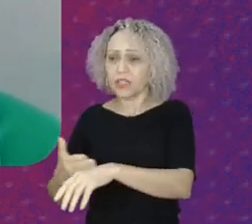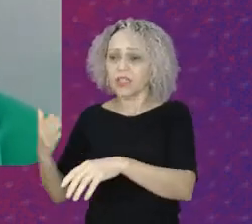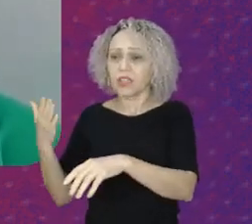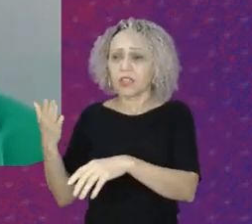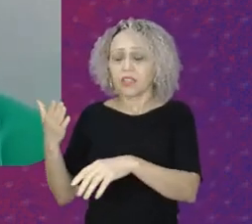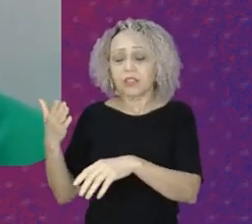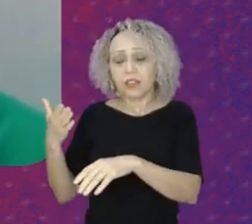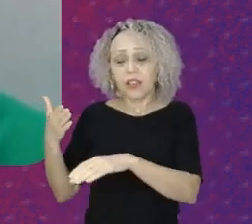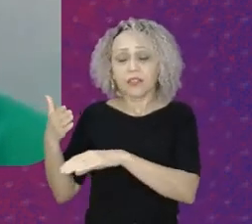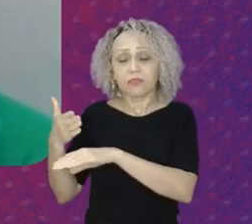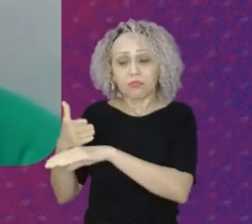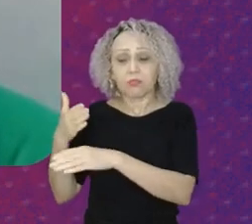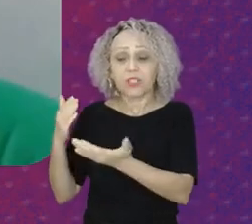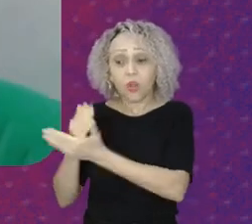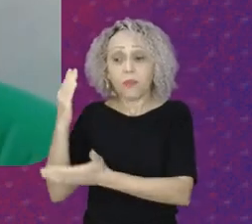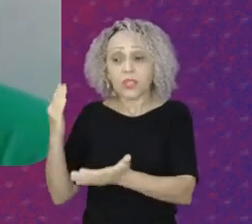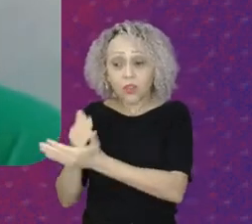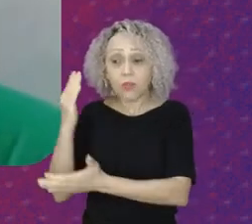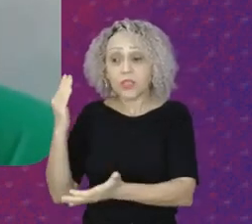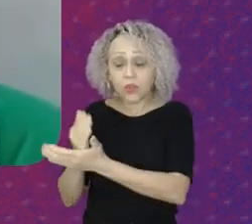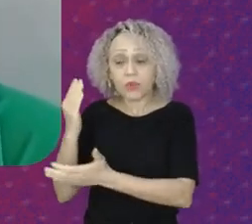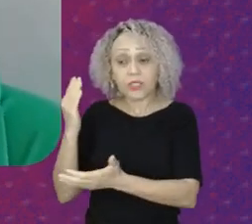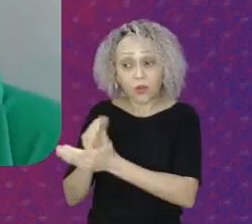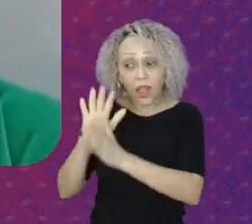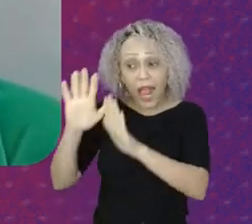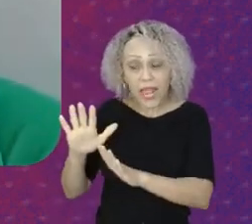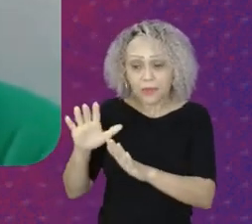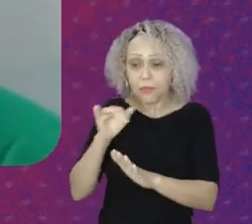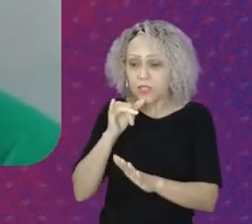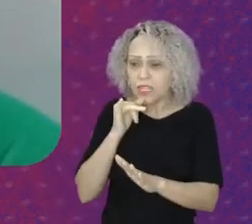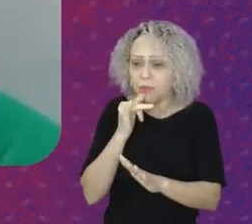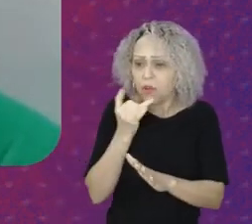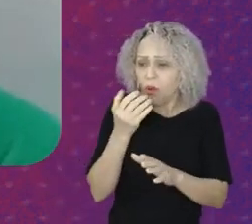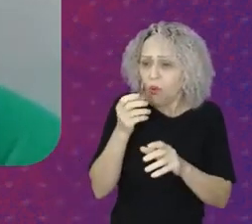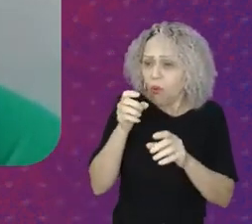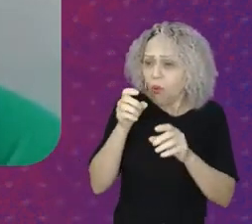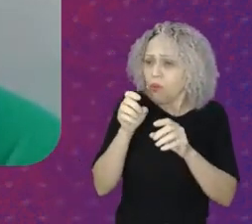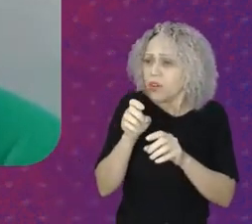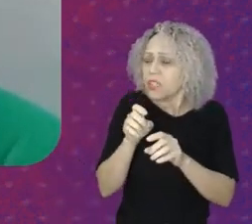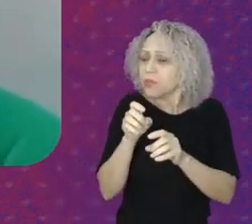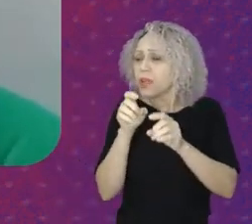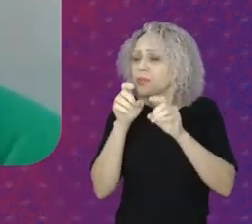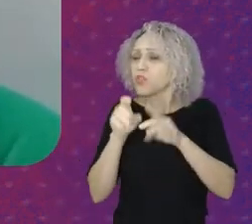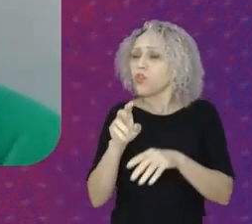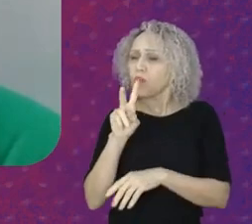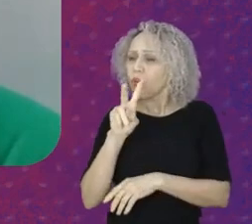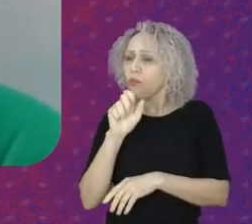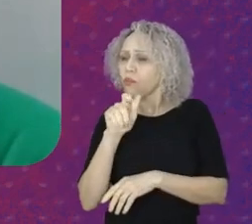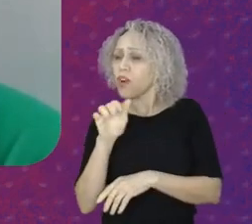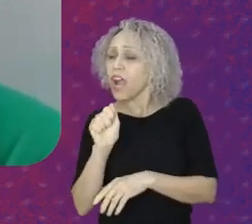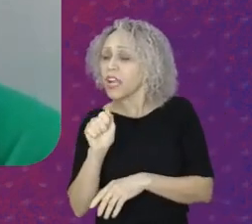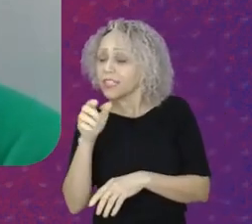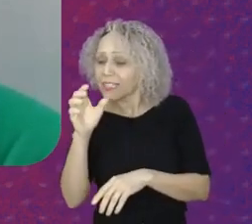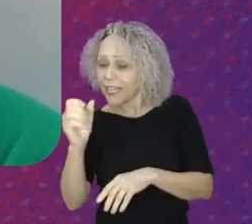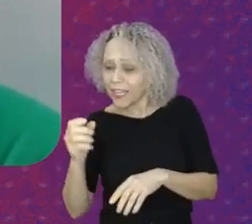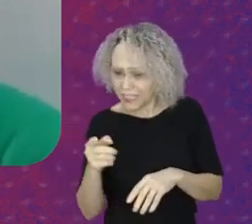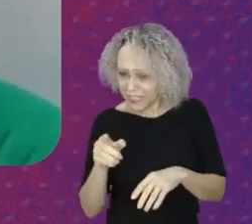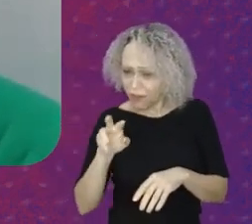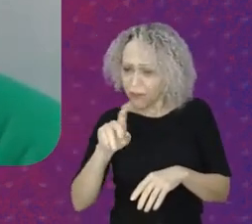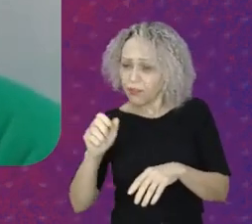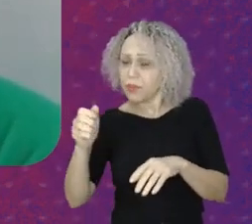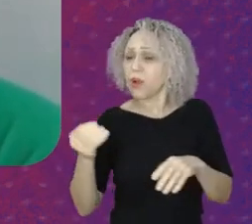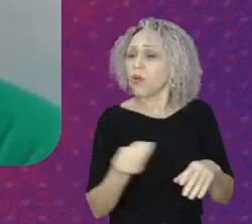para as cotas, não ir direto para a ampla concorrência. Eu estou muito feliz porque o MEC ele realmente foi um